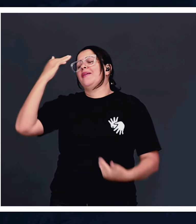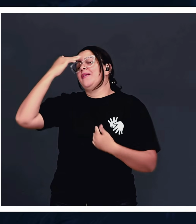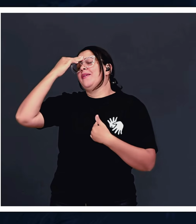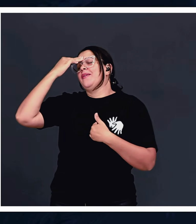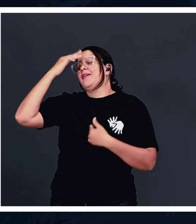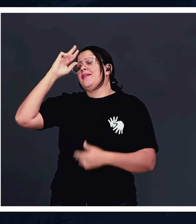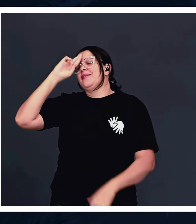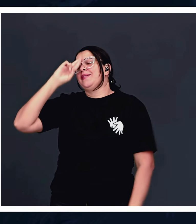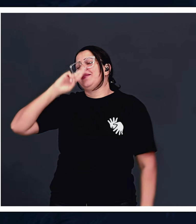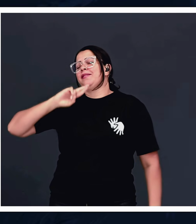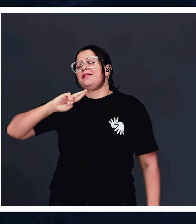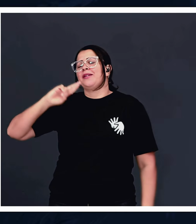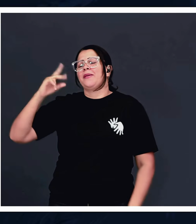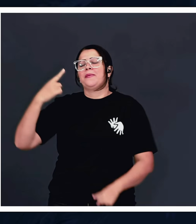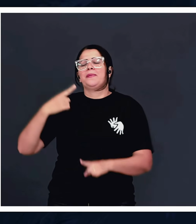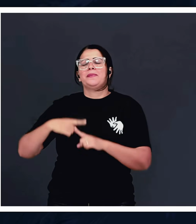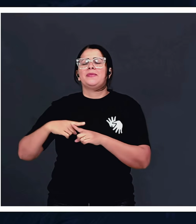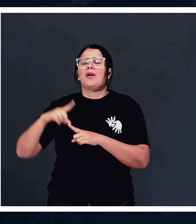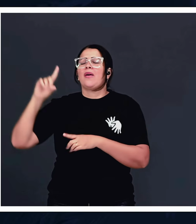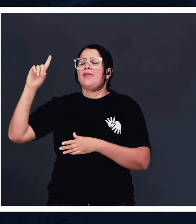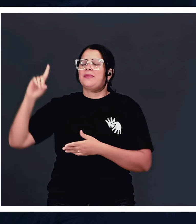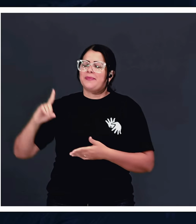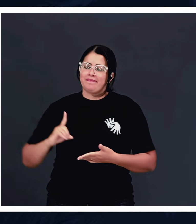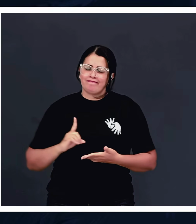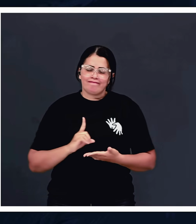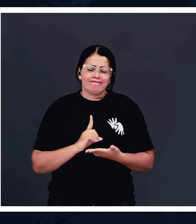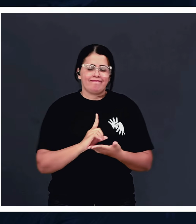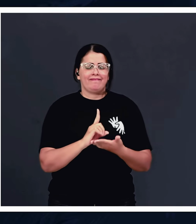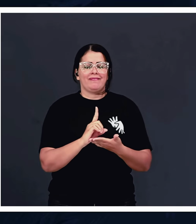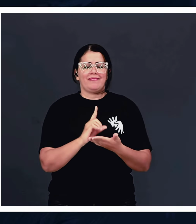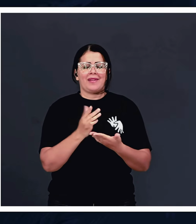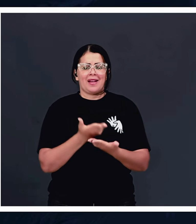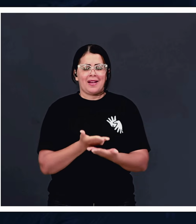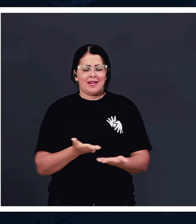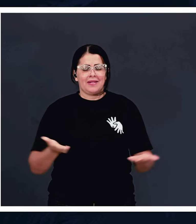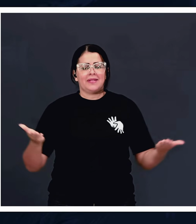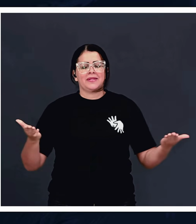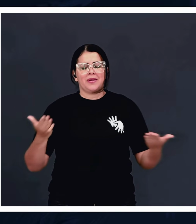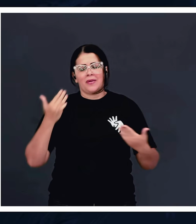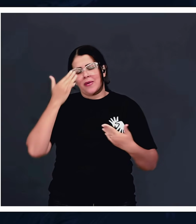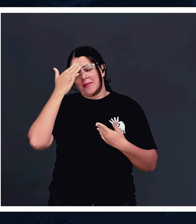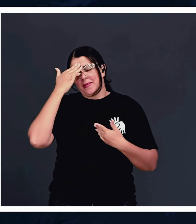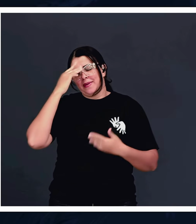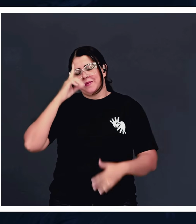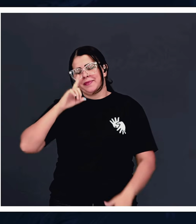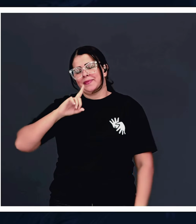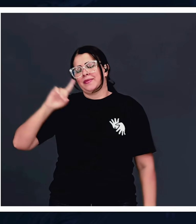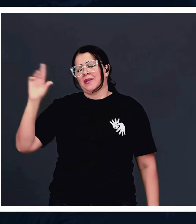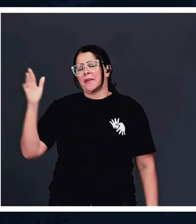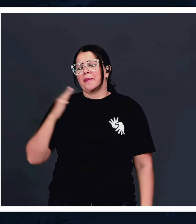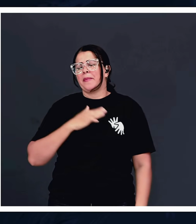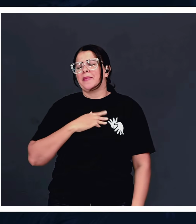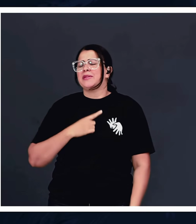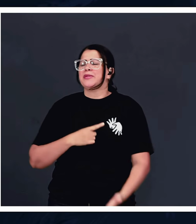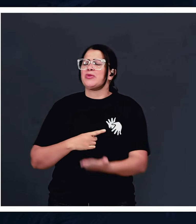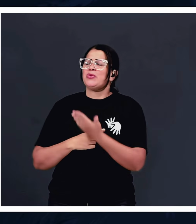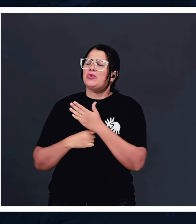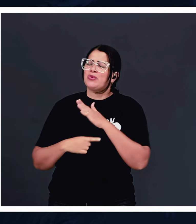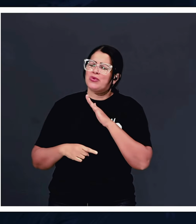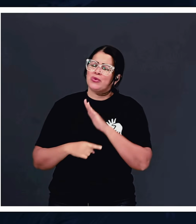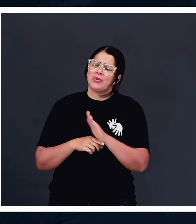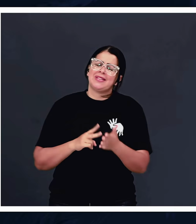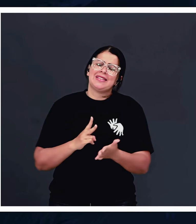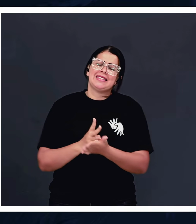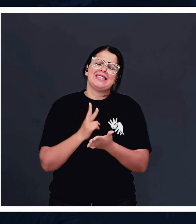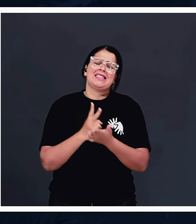Senhor, porque o Senhor nos trouxe até aqui, este lugar. Obrigado, meu Deus, porque o Senhor nos ajudou diante de